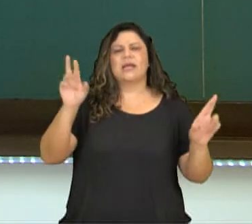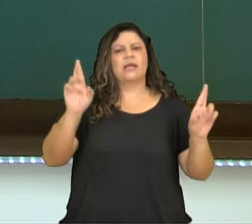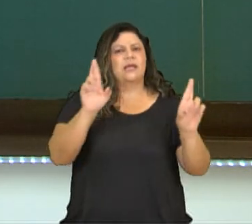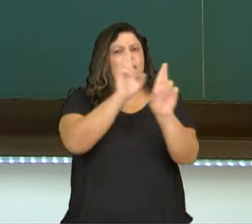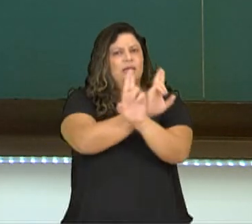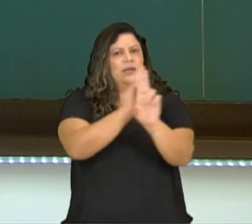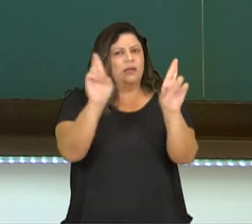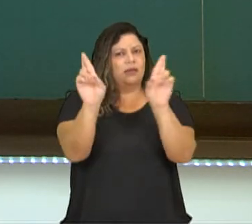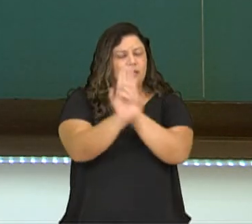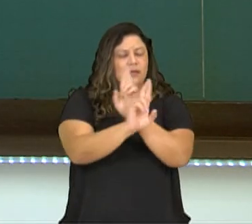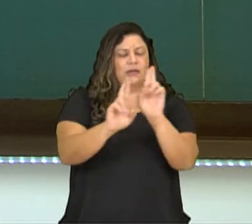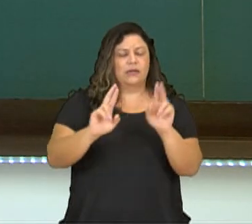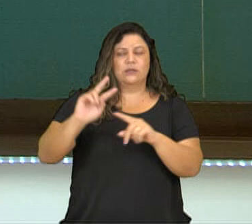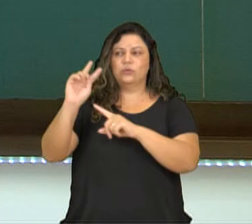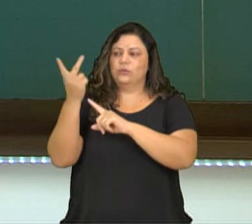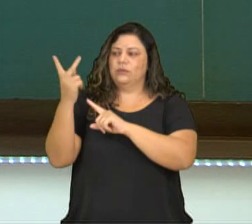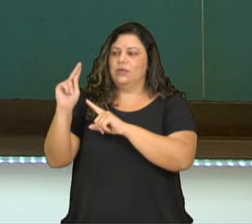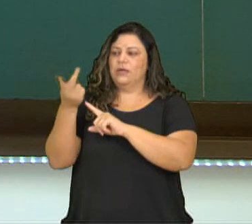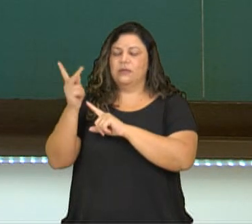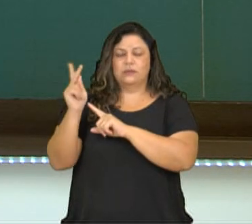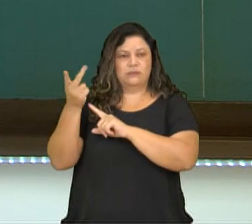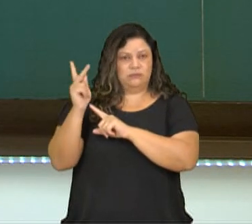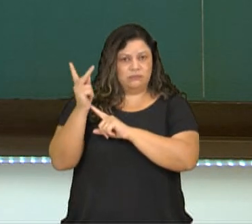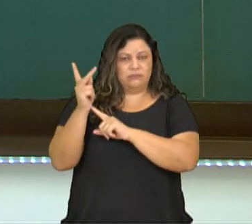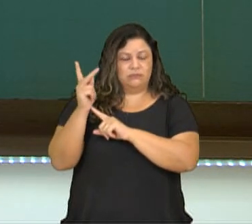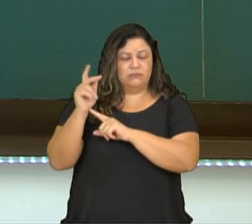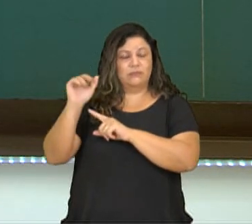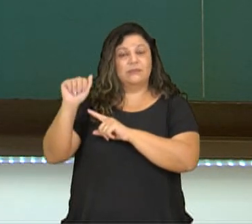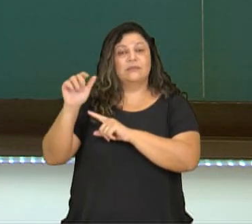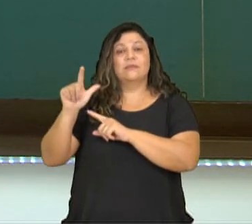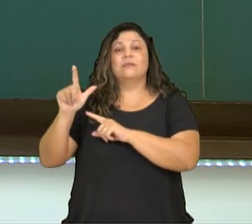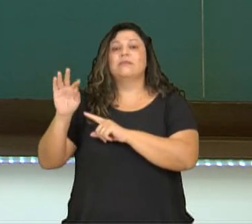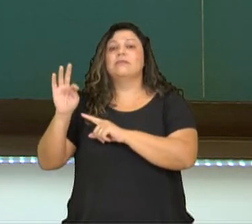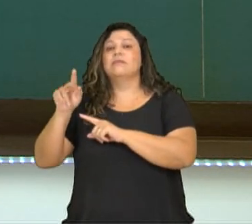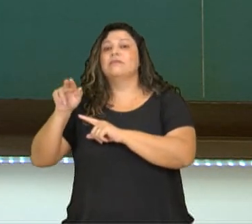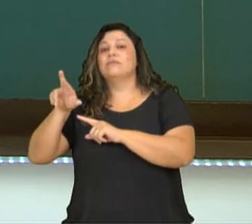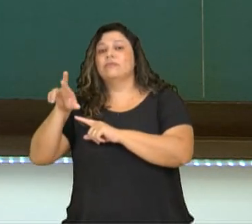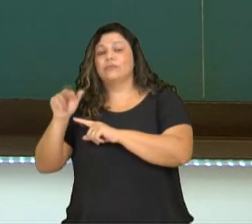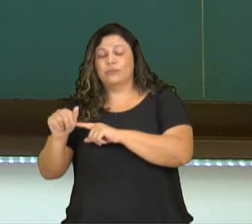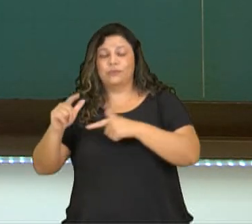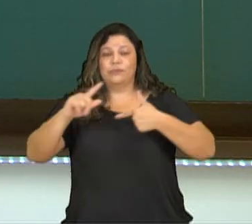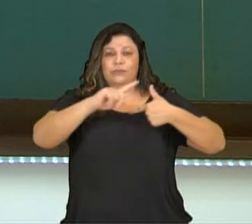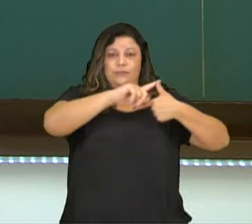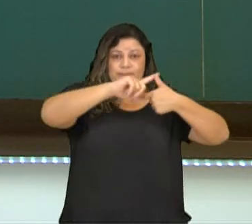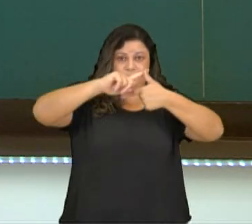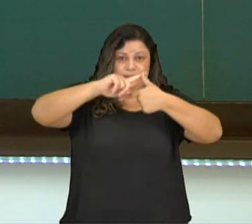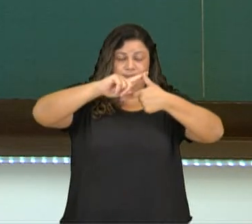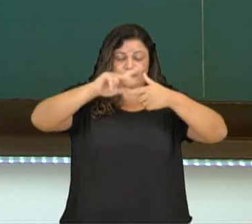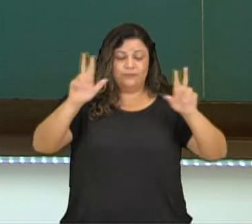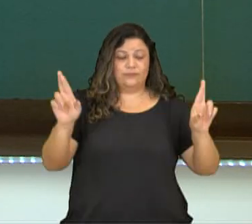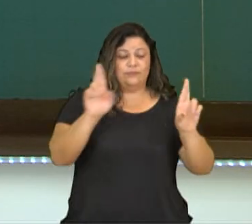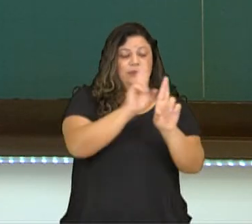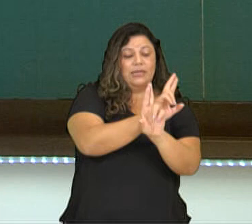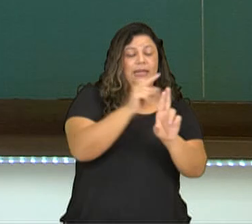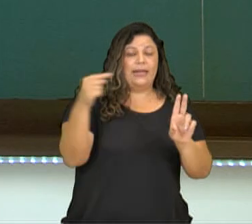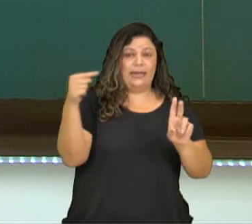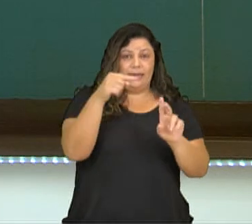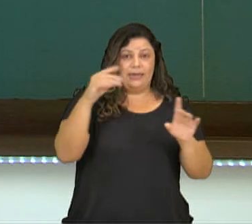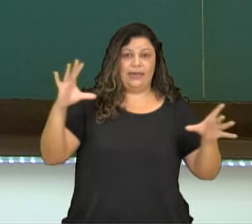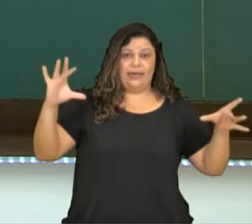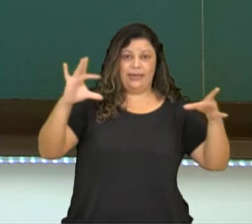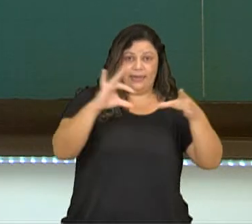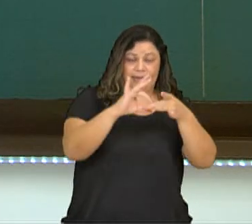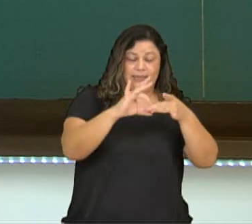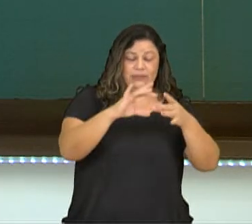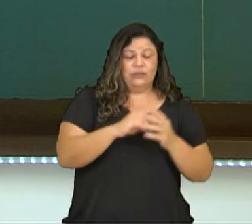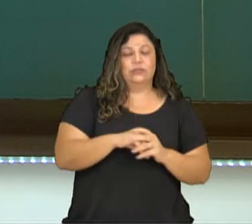relaciona a altura do triângulo relativa à hipotenusa ao quadrado, que vai